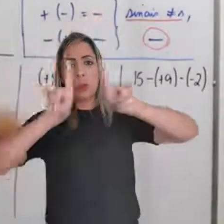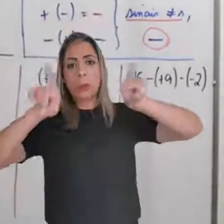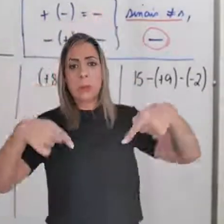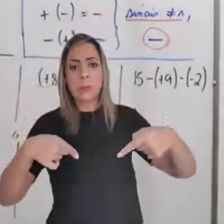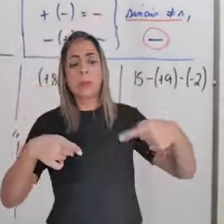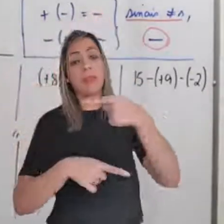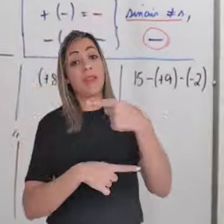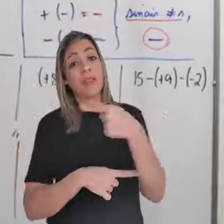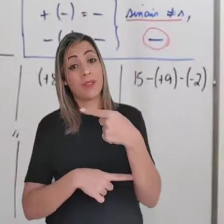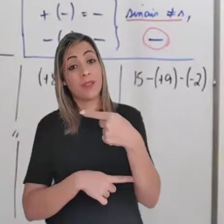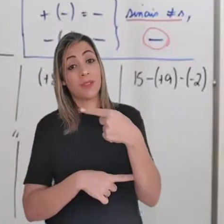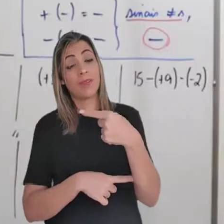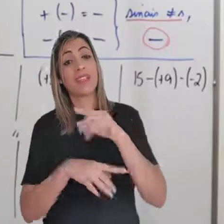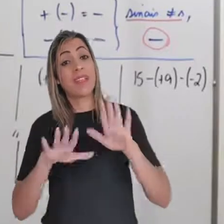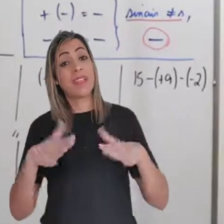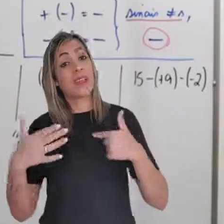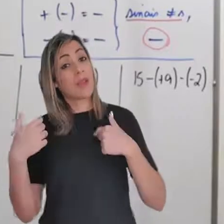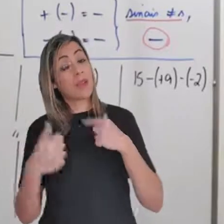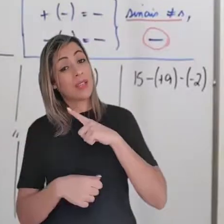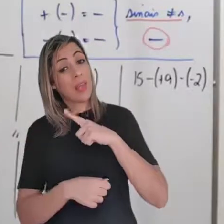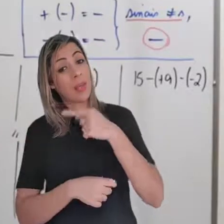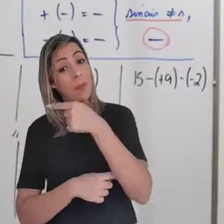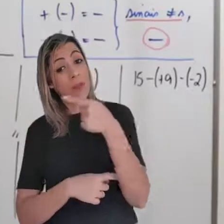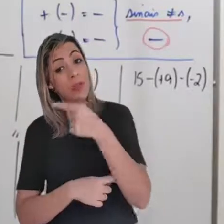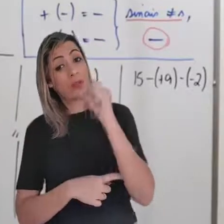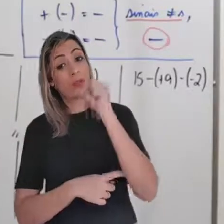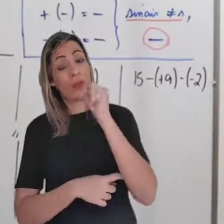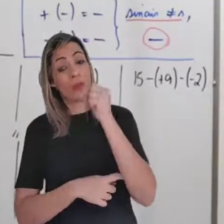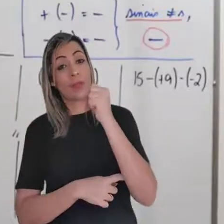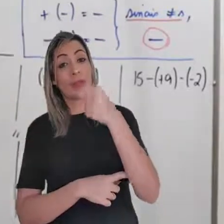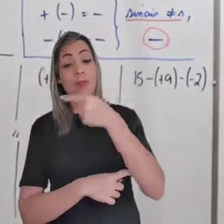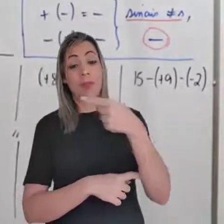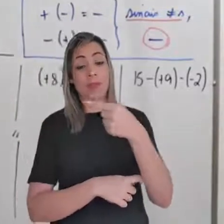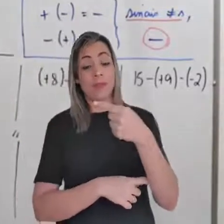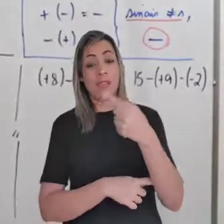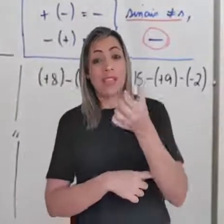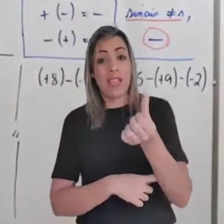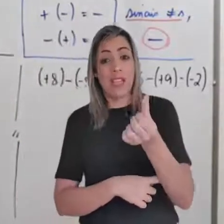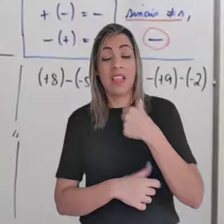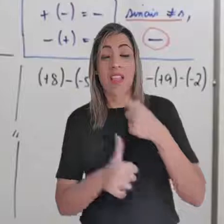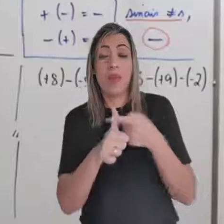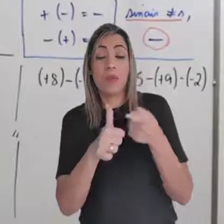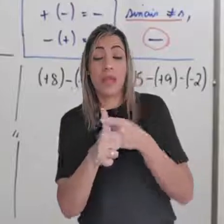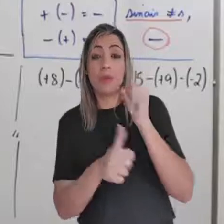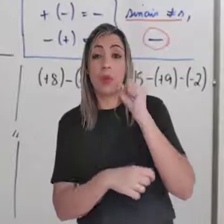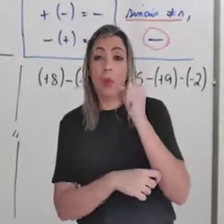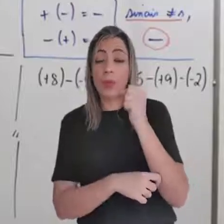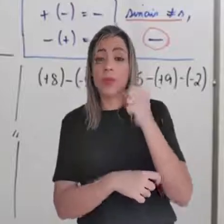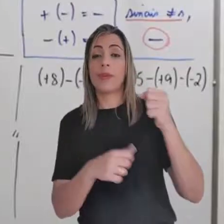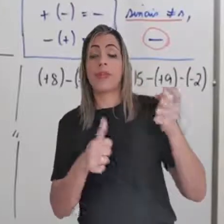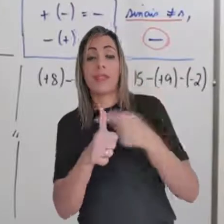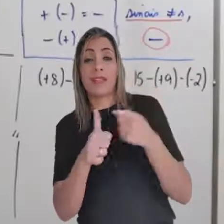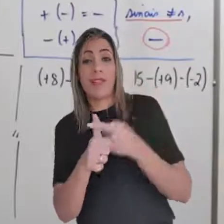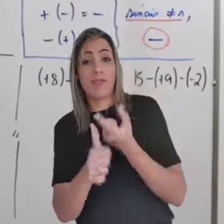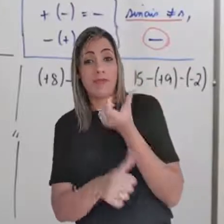sinal resultante é menos. Portanto, aqui eu terei menos 8, menos 6. E aí eu estou devendo 8, estou